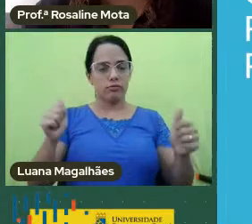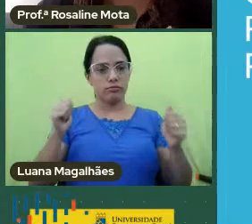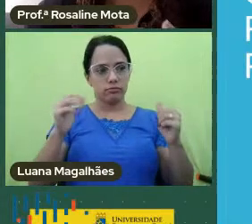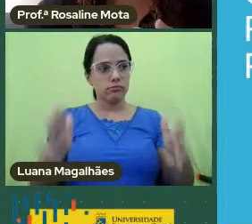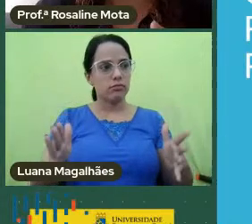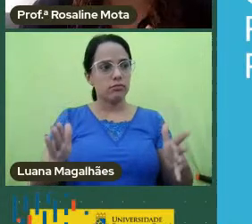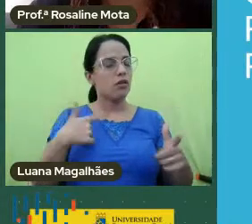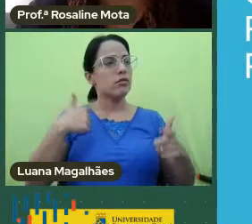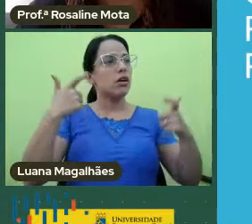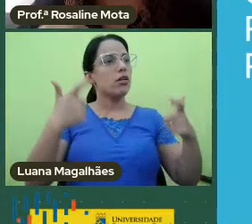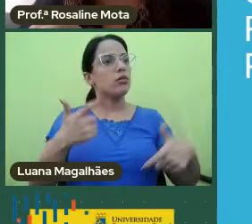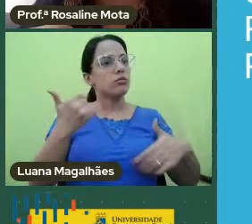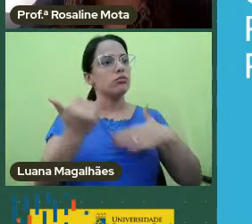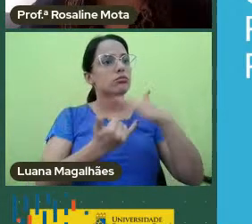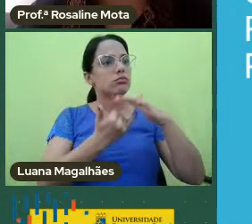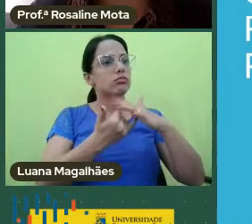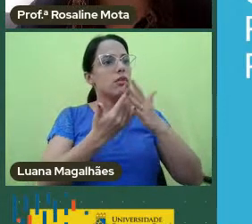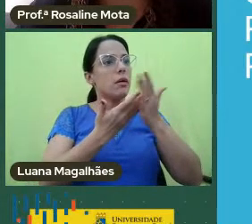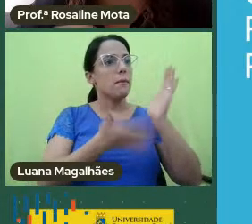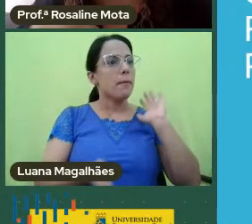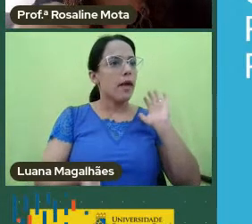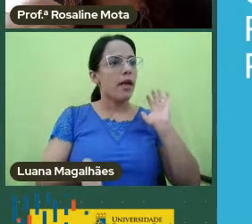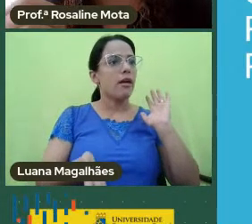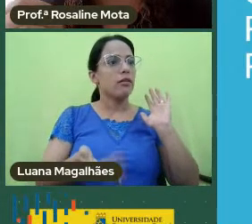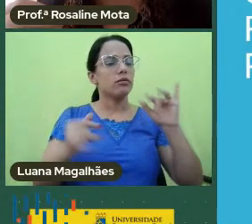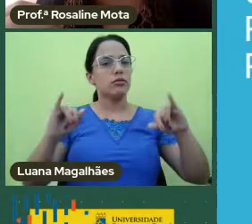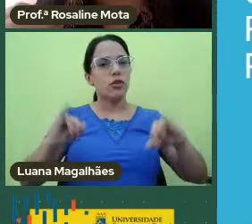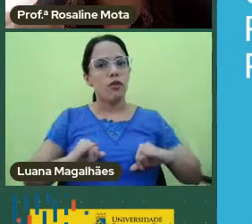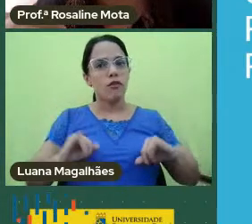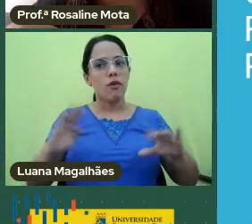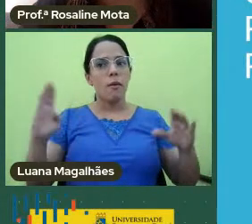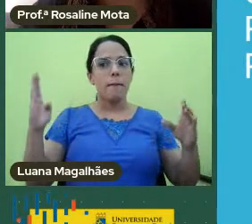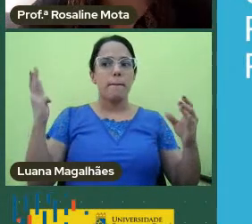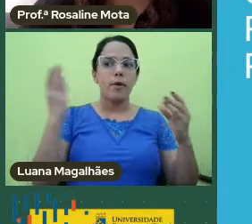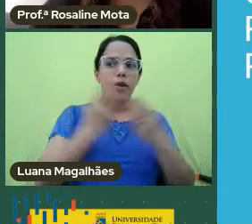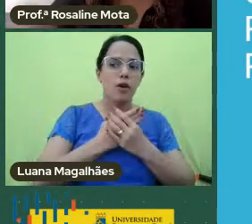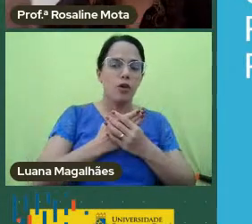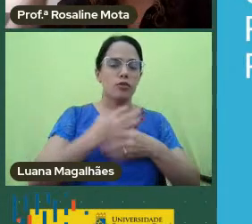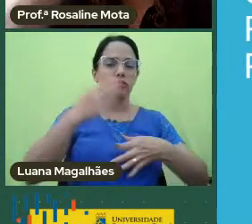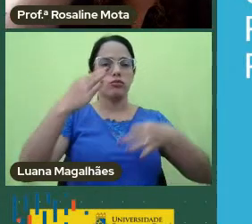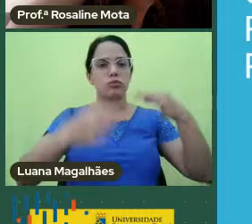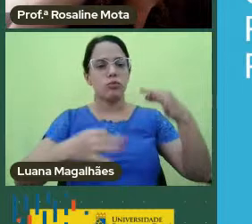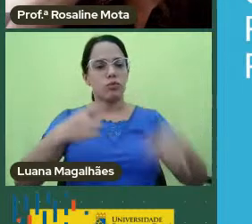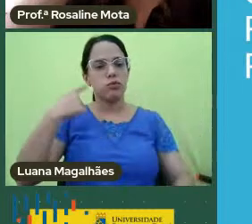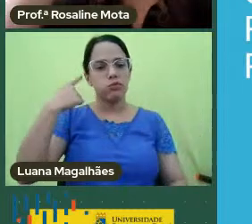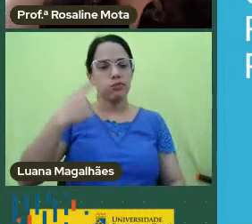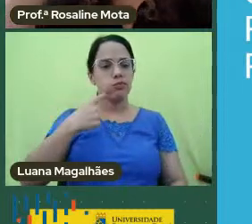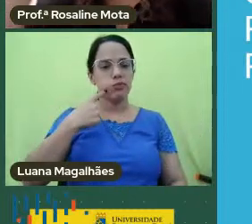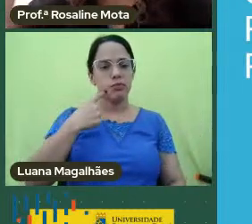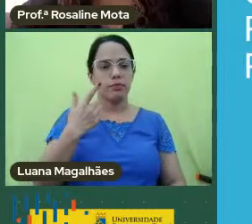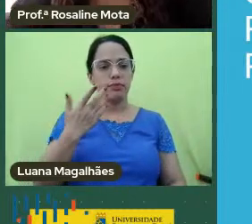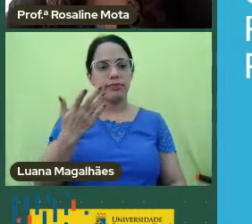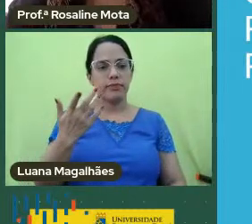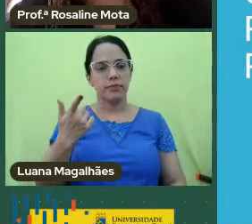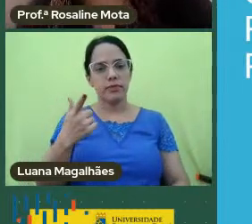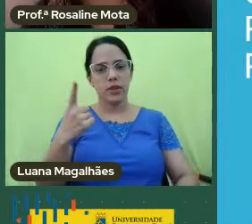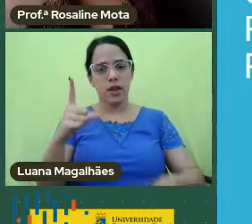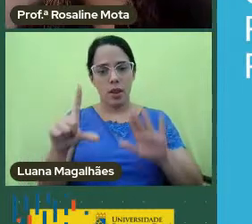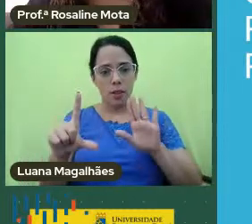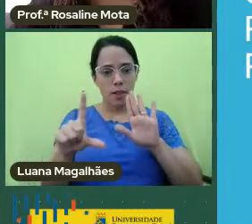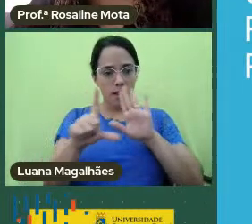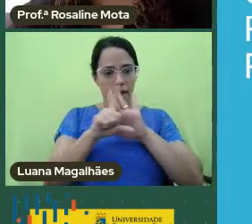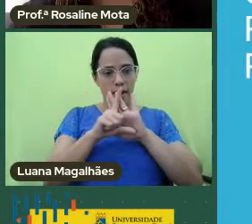lugar para guardar, eu perco o documento, eu sofro processo de judicialização. Opa, peraí, com essa lei eu